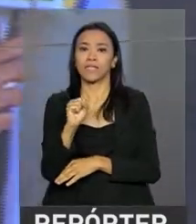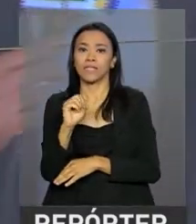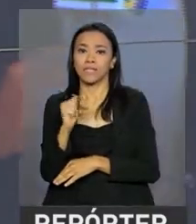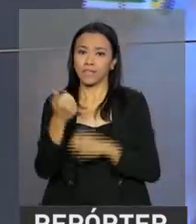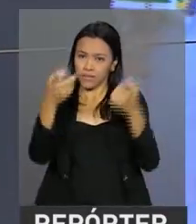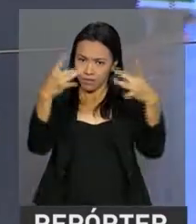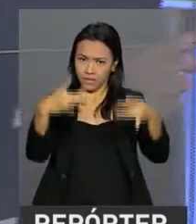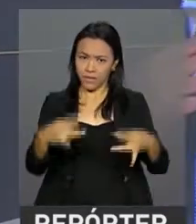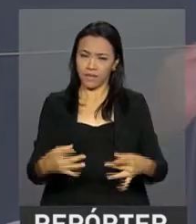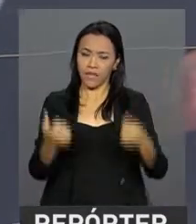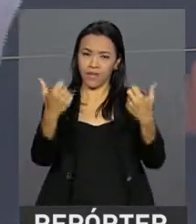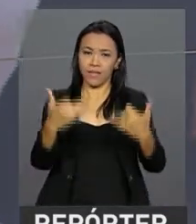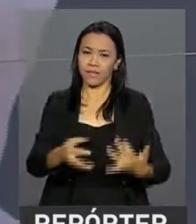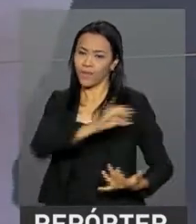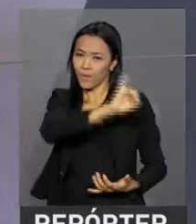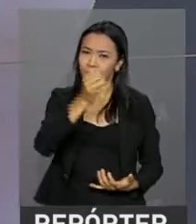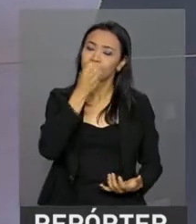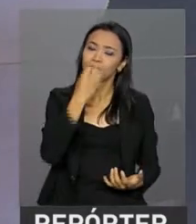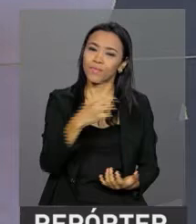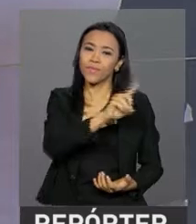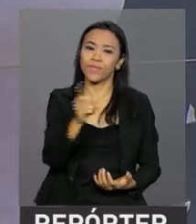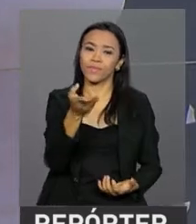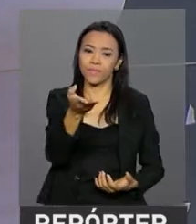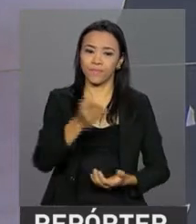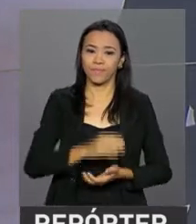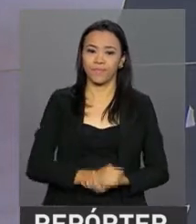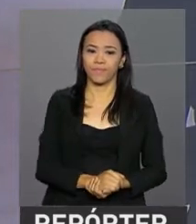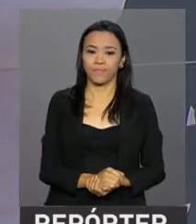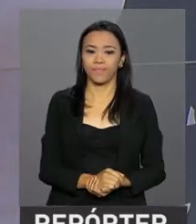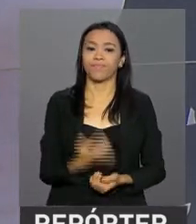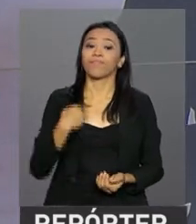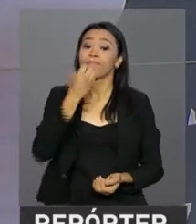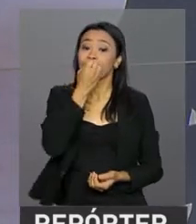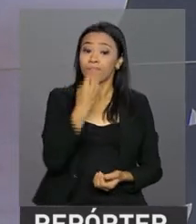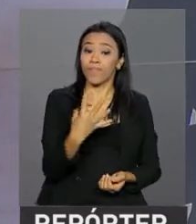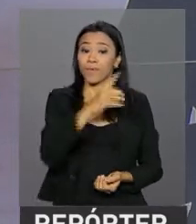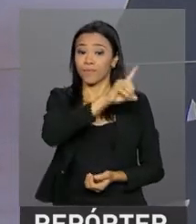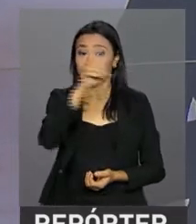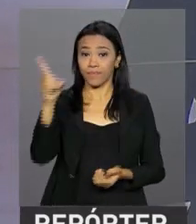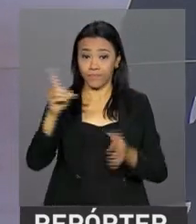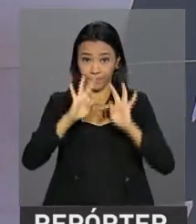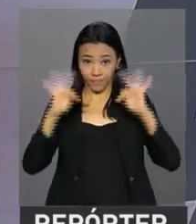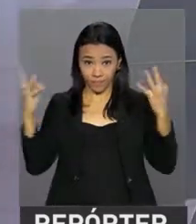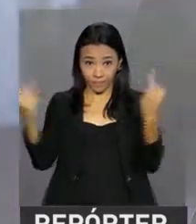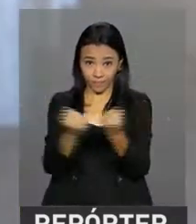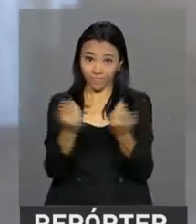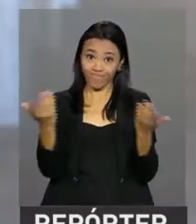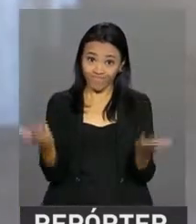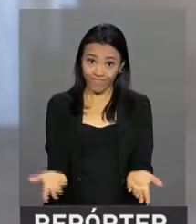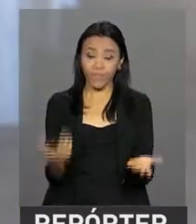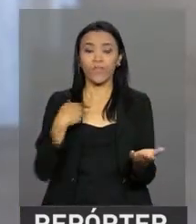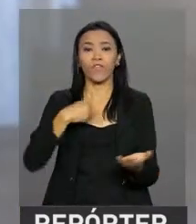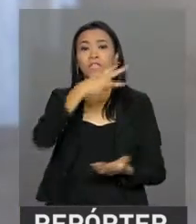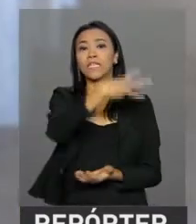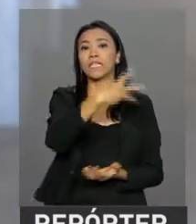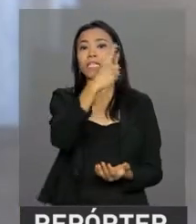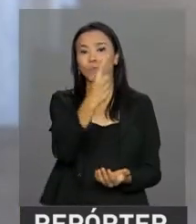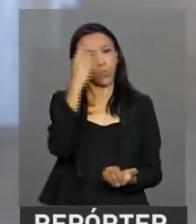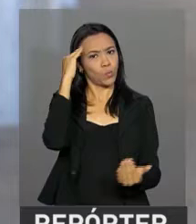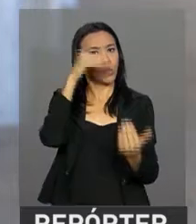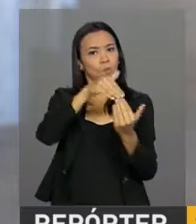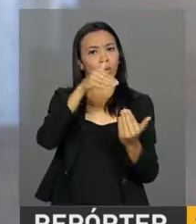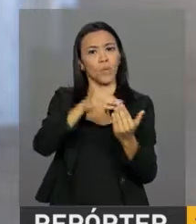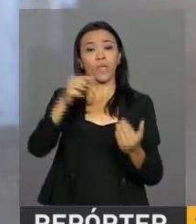e os detalhes pra gente vai estar bom dia pra você band renata bom dia a todos foram 31 votos favoráveis e